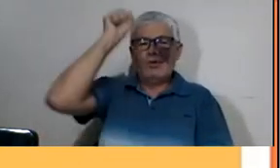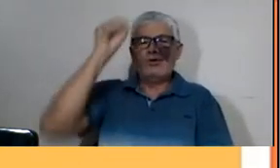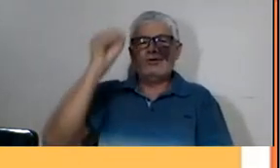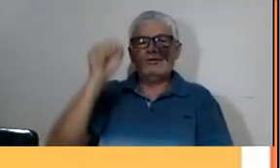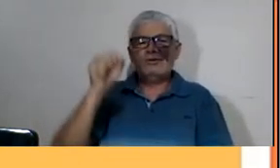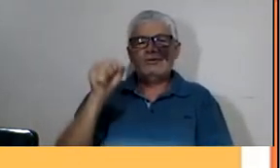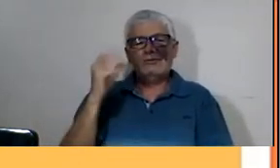a